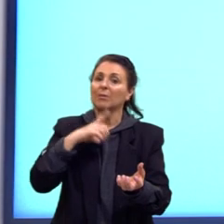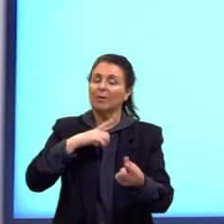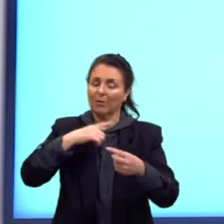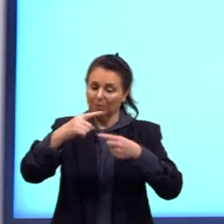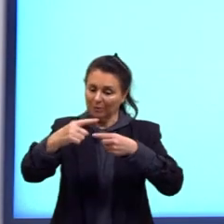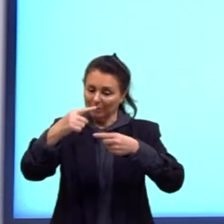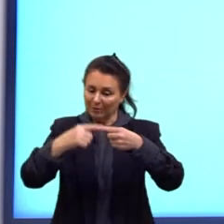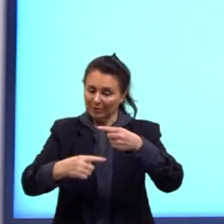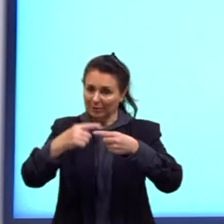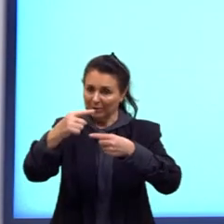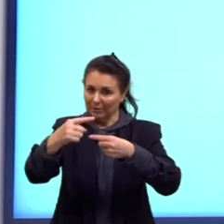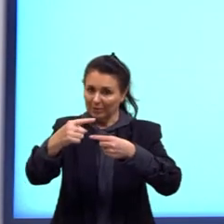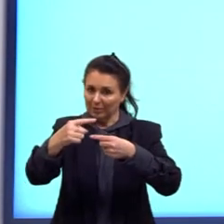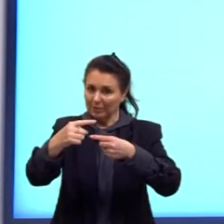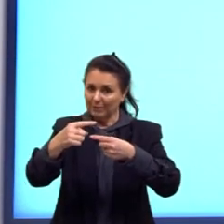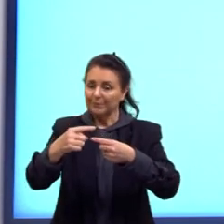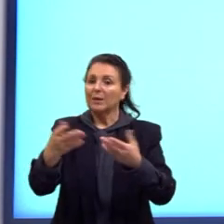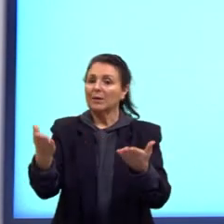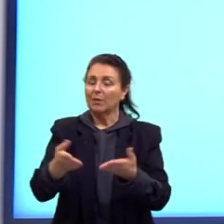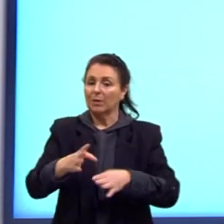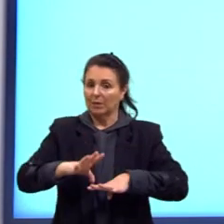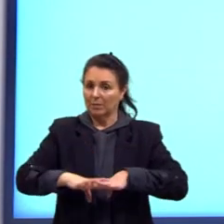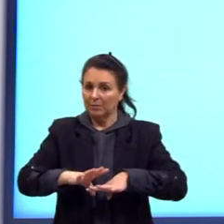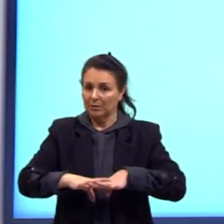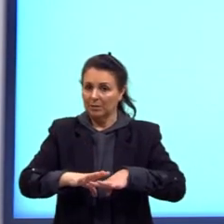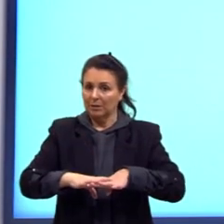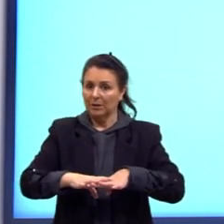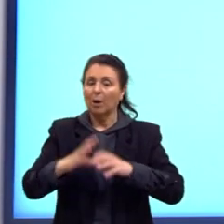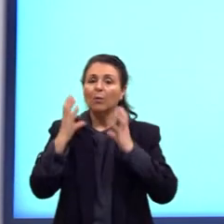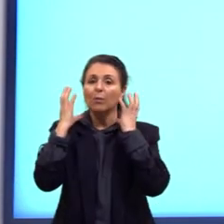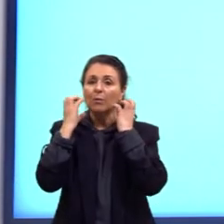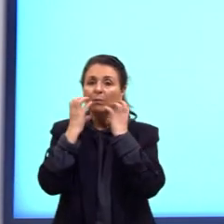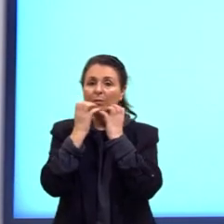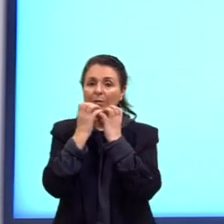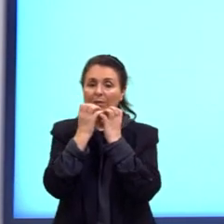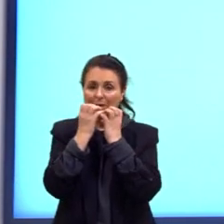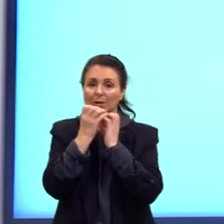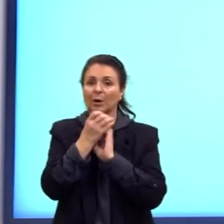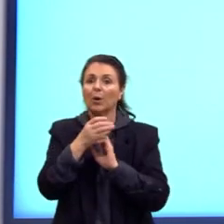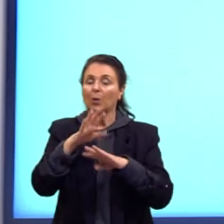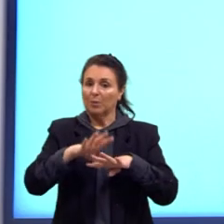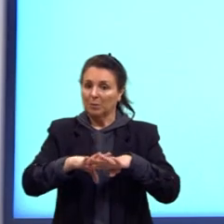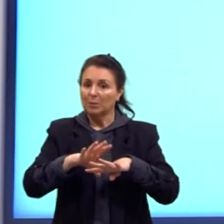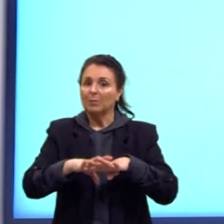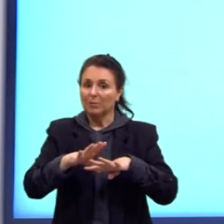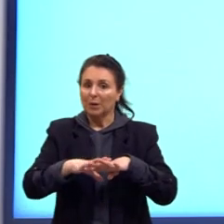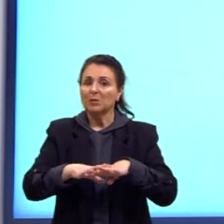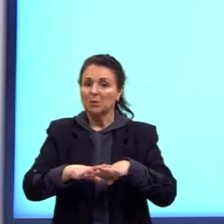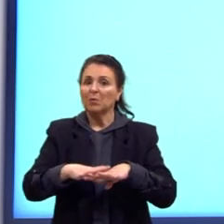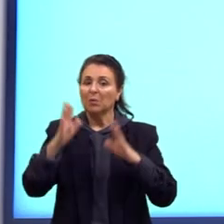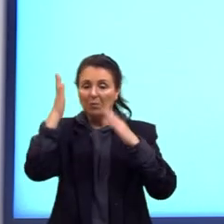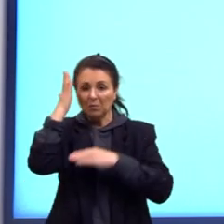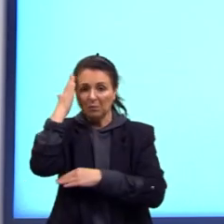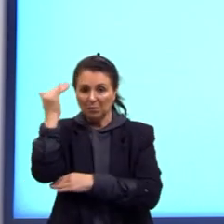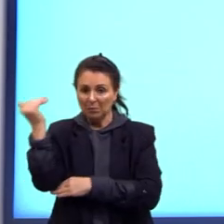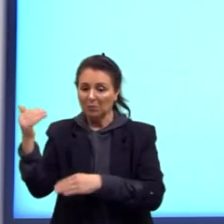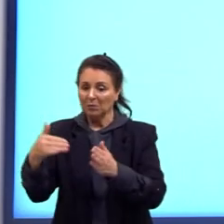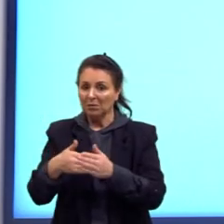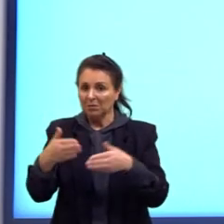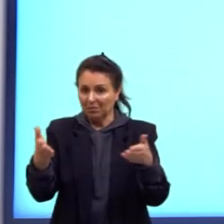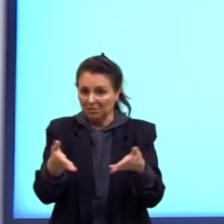com esse efeito matemático então Tallis ganhou o grande apreciação e sua época e também nos dias de hoje pelo